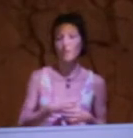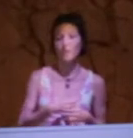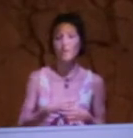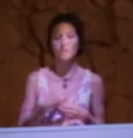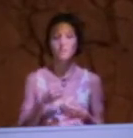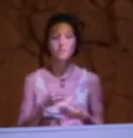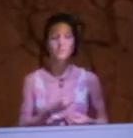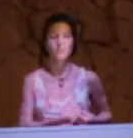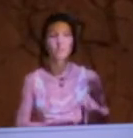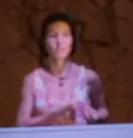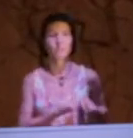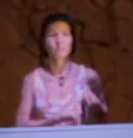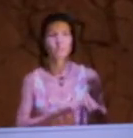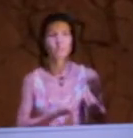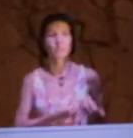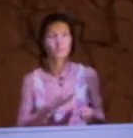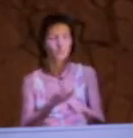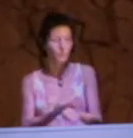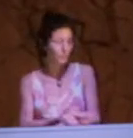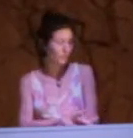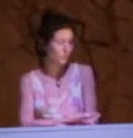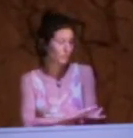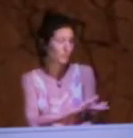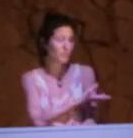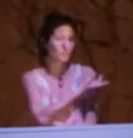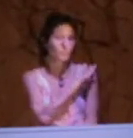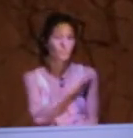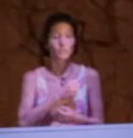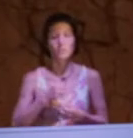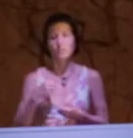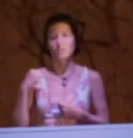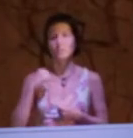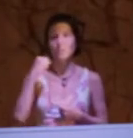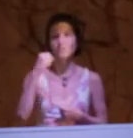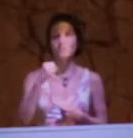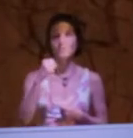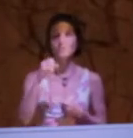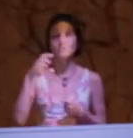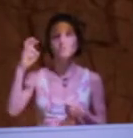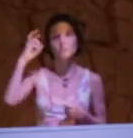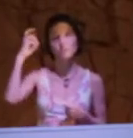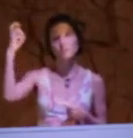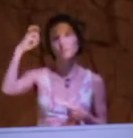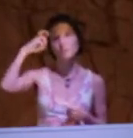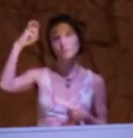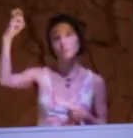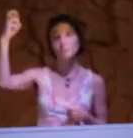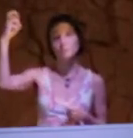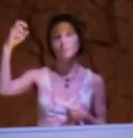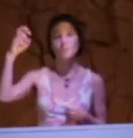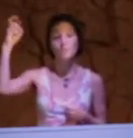fazendo com que a gente sinta ainda essa força que vem ali da dança, da reza, do cantar